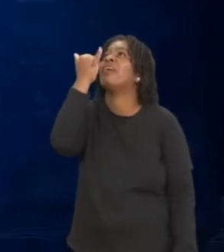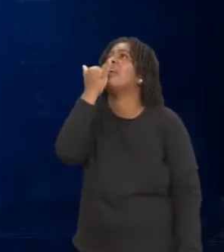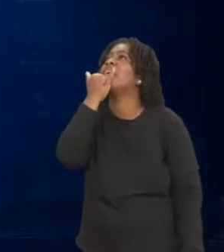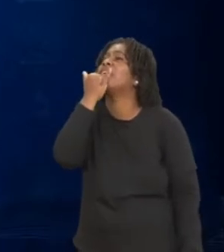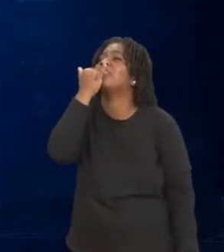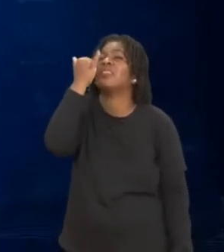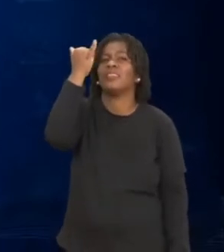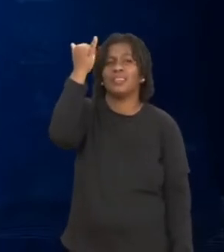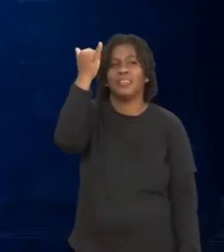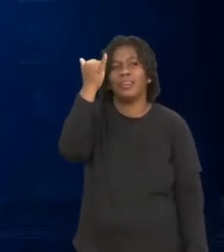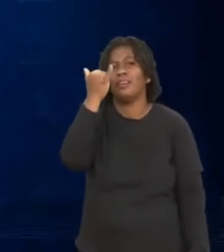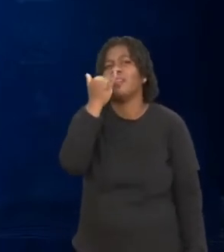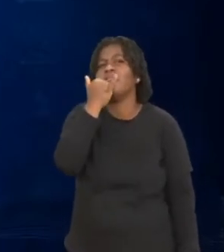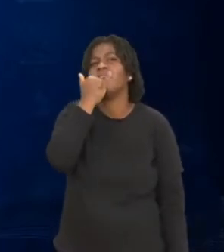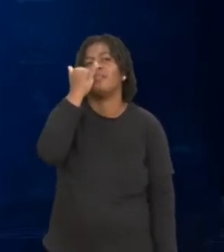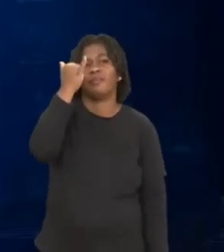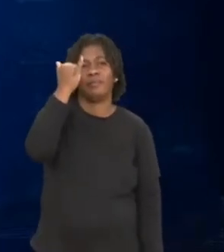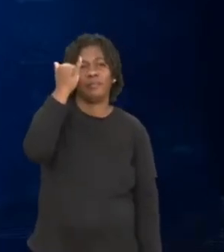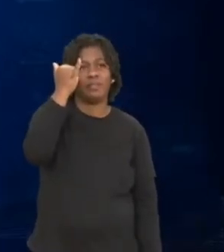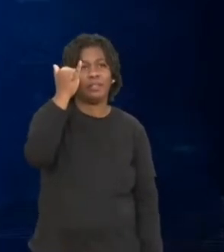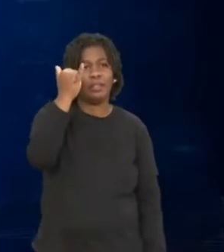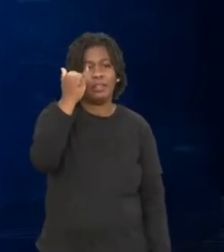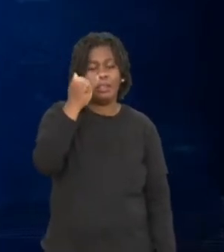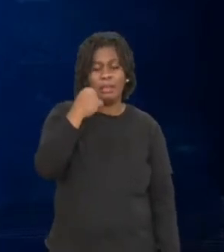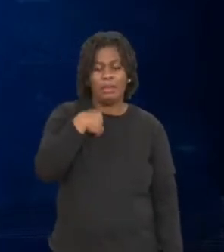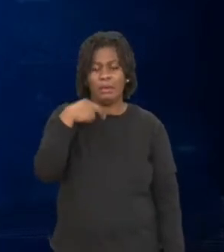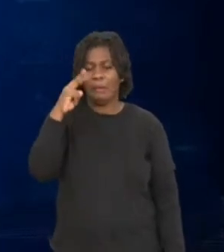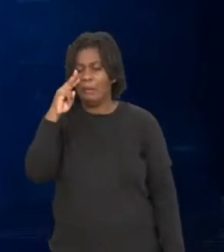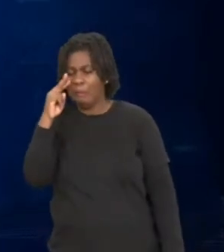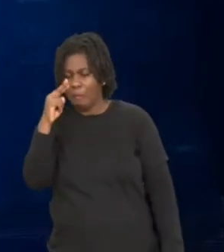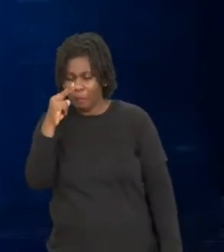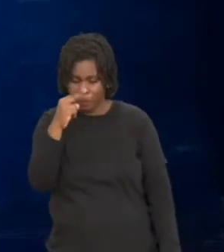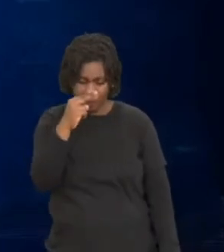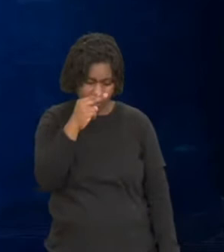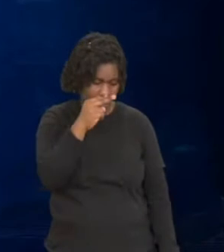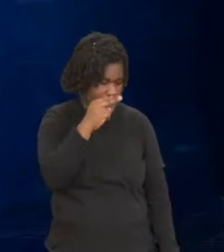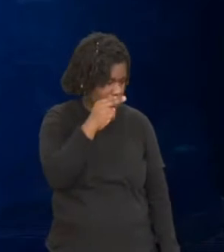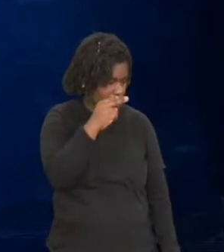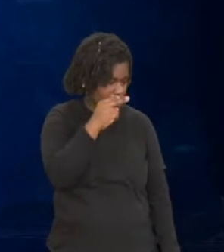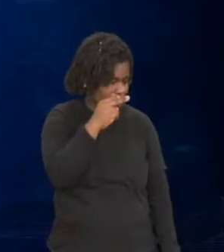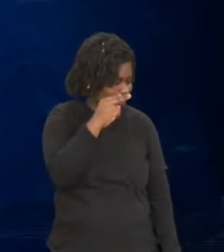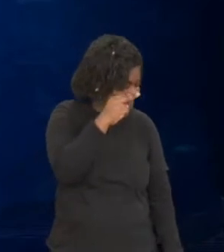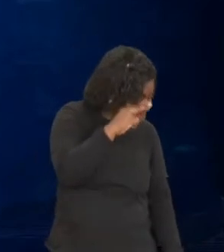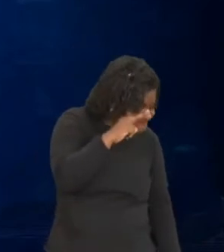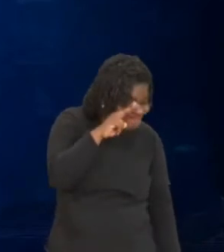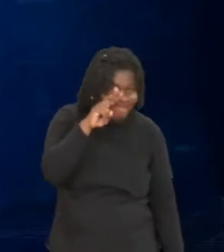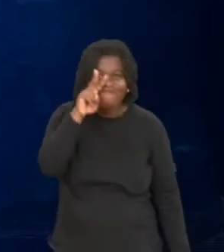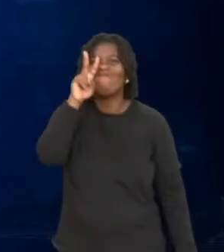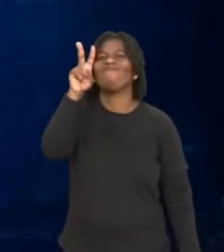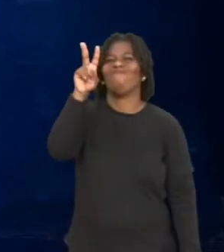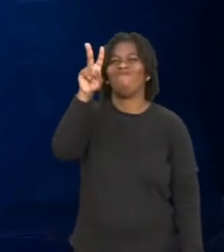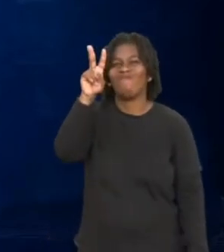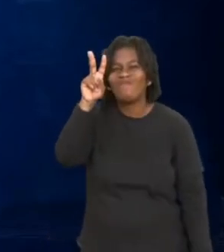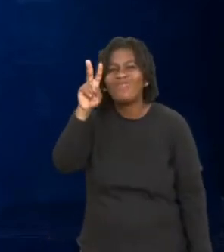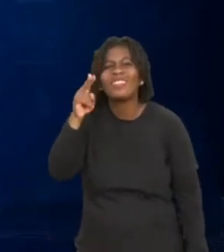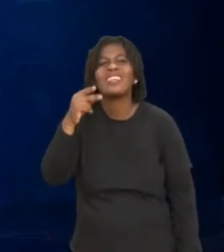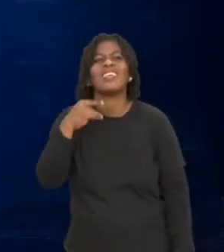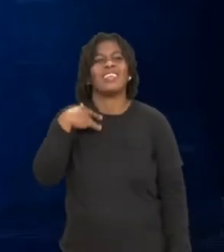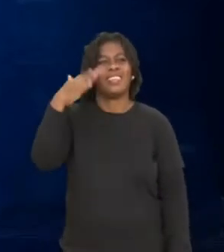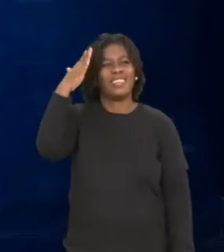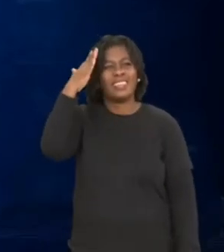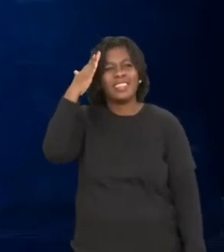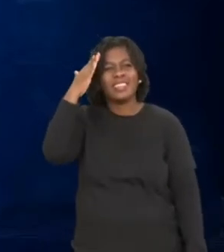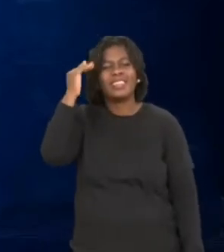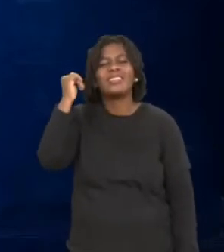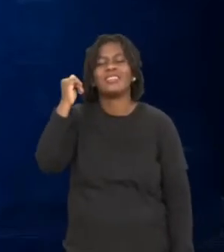teu perdão. Não vou olhar atrás. Não vou olhar atrás. E eu sei. E eu